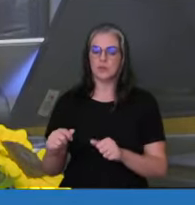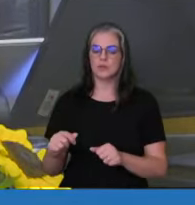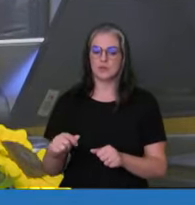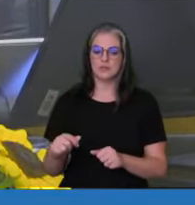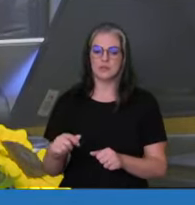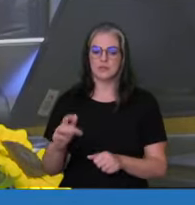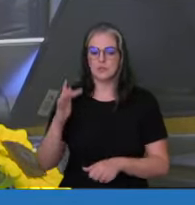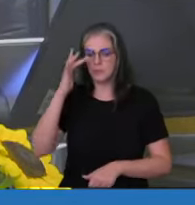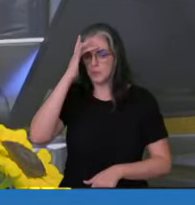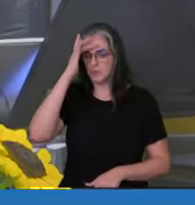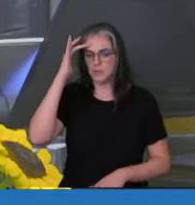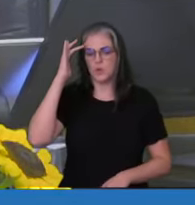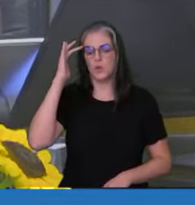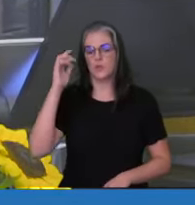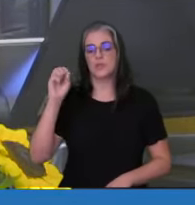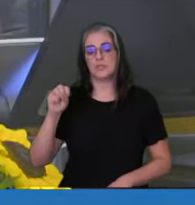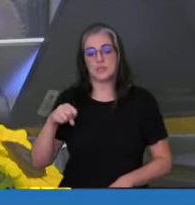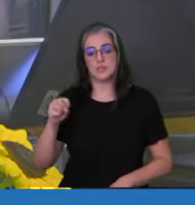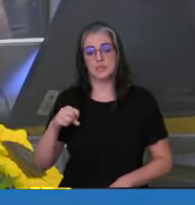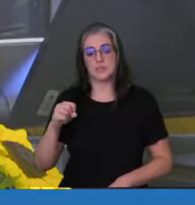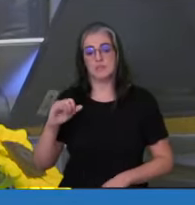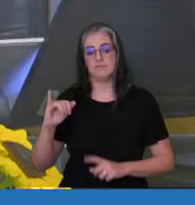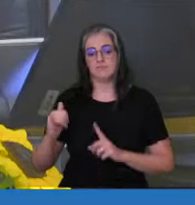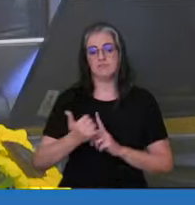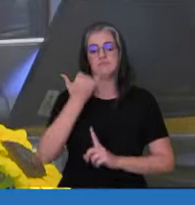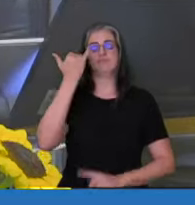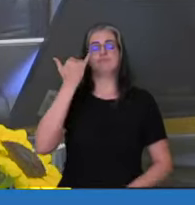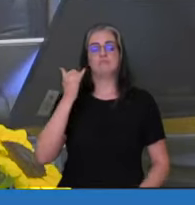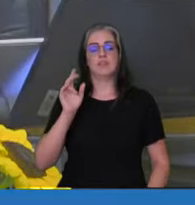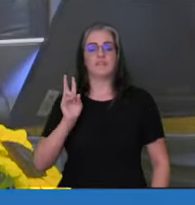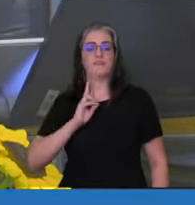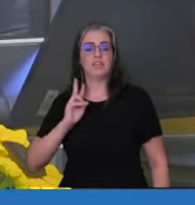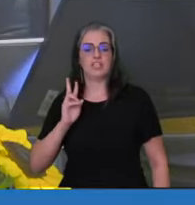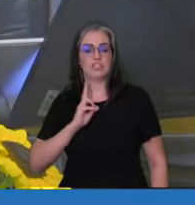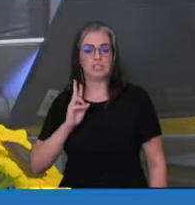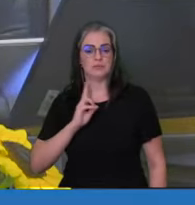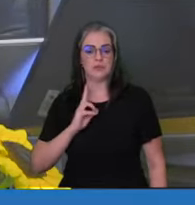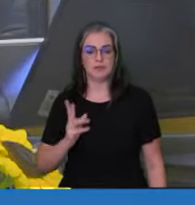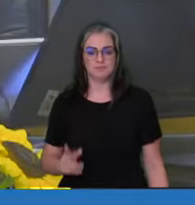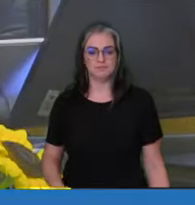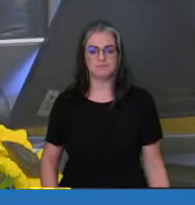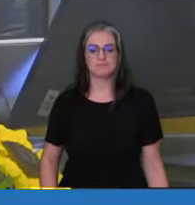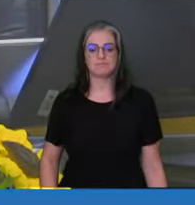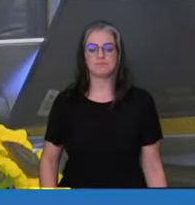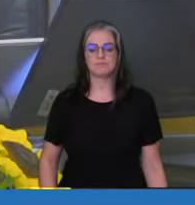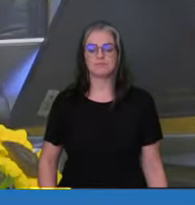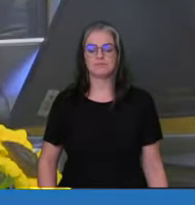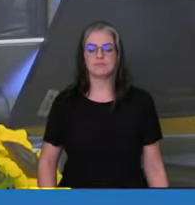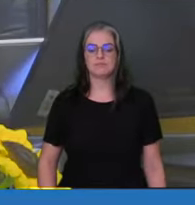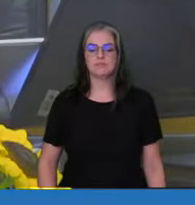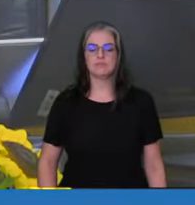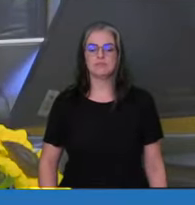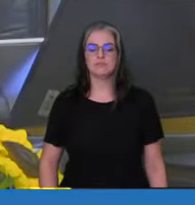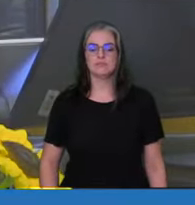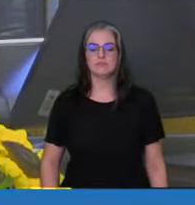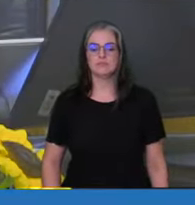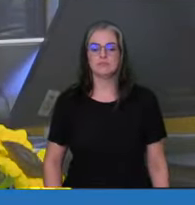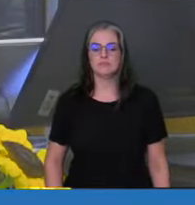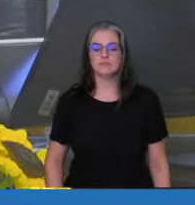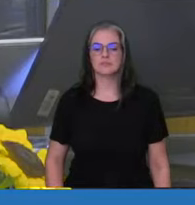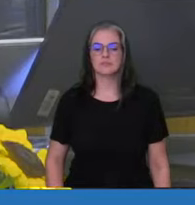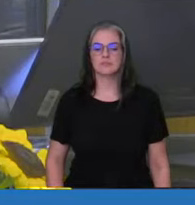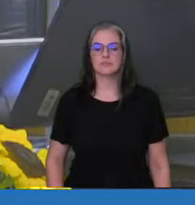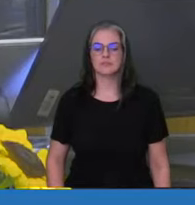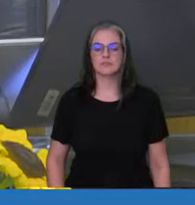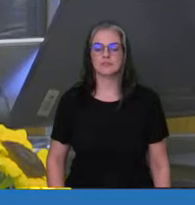são vítimas daqueles que tomam o Estado brasileiro para si. Essa casa tem hoje